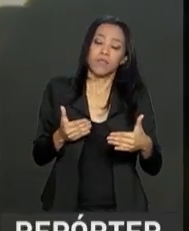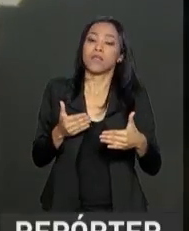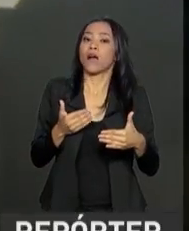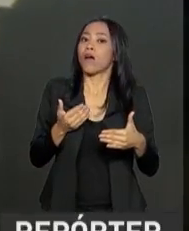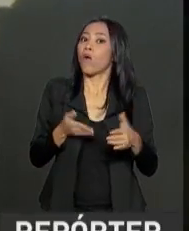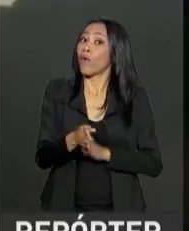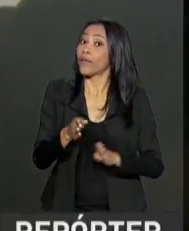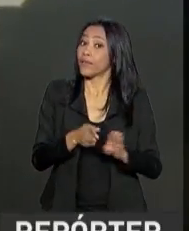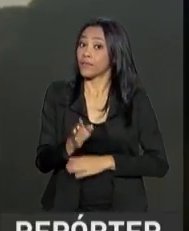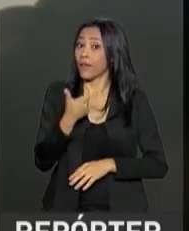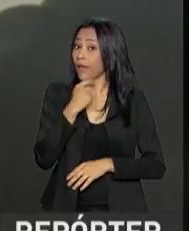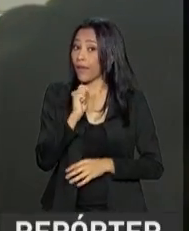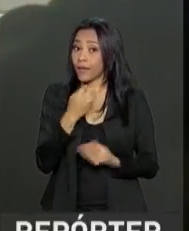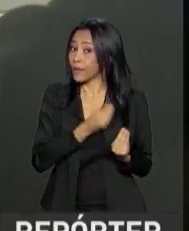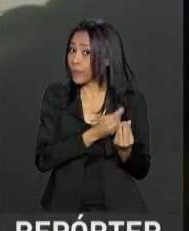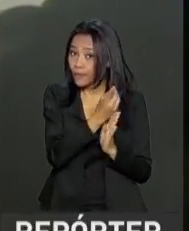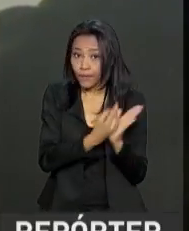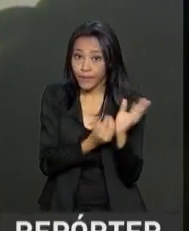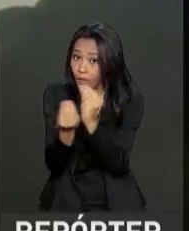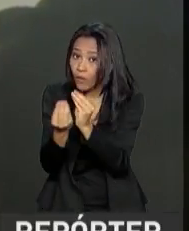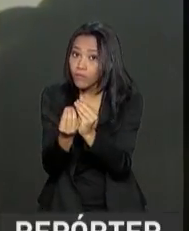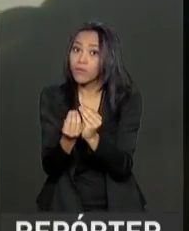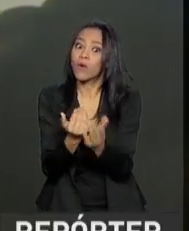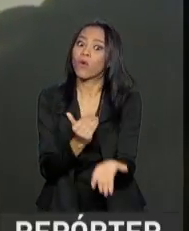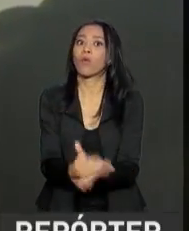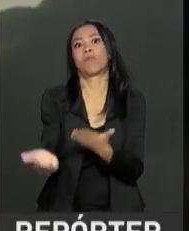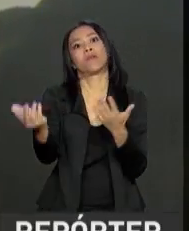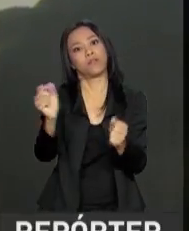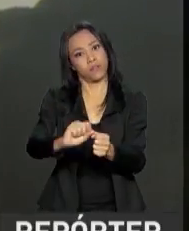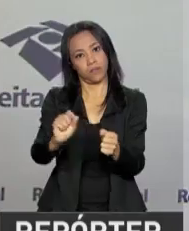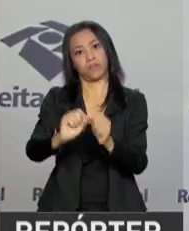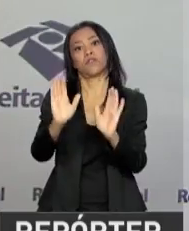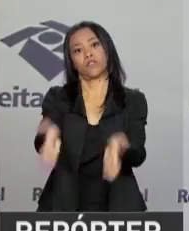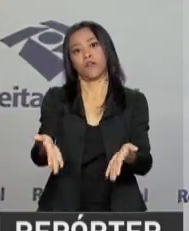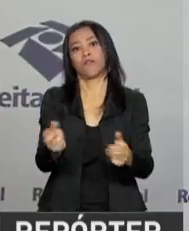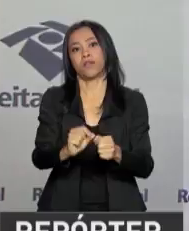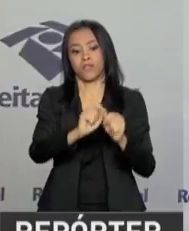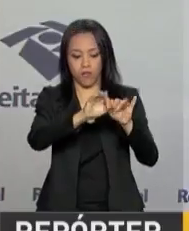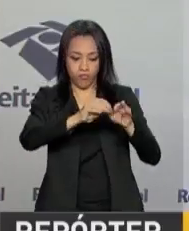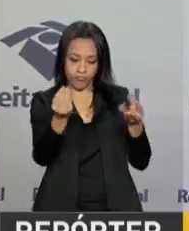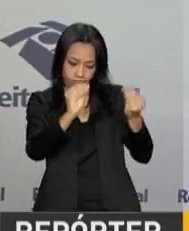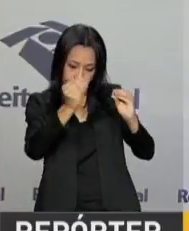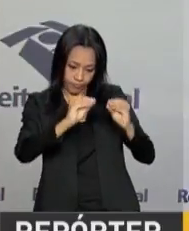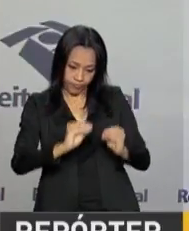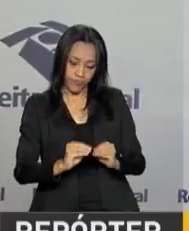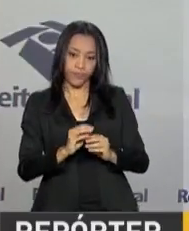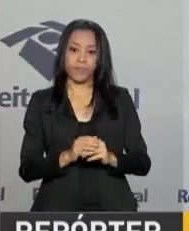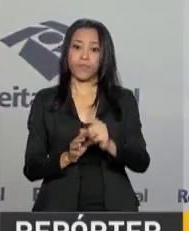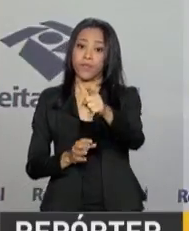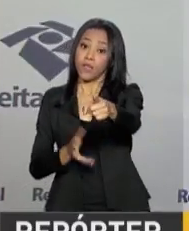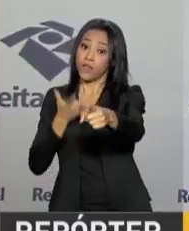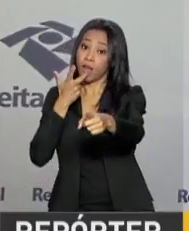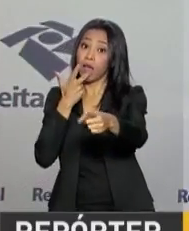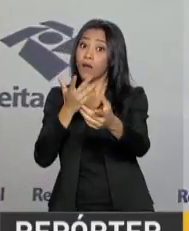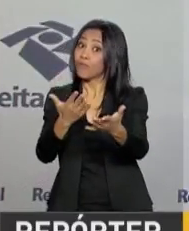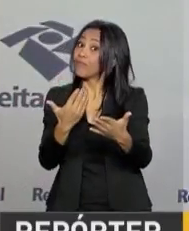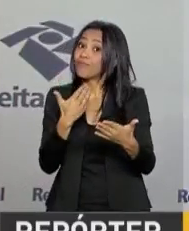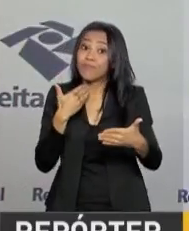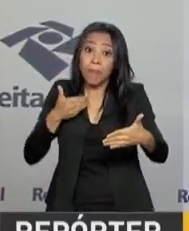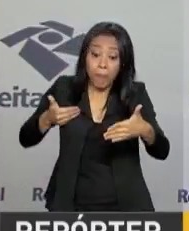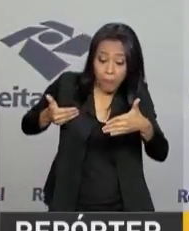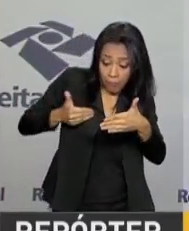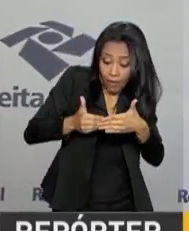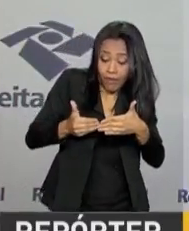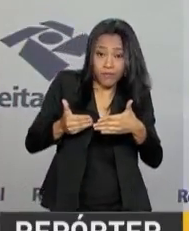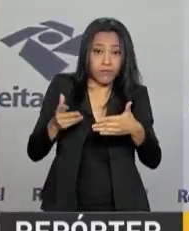quem ainda não entregou é começar a fazer o quanto antes nesse momento a gente é exemplo o contribuinte é não deixar para a